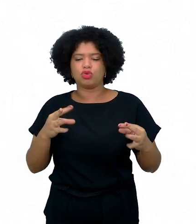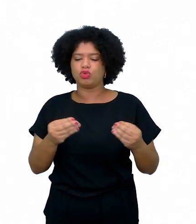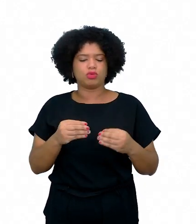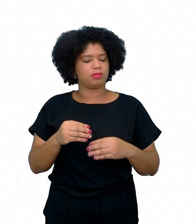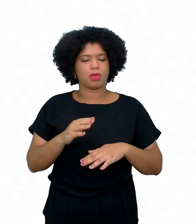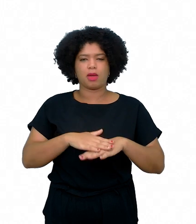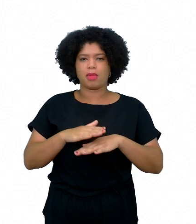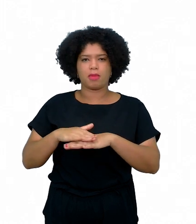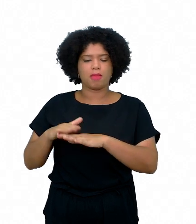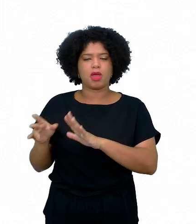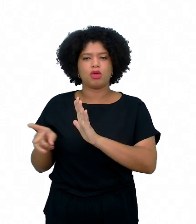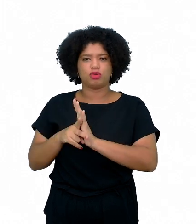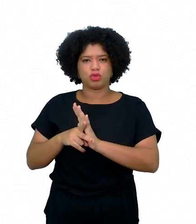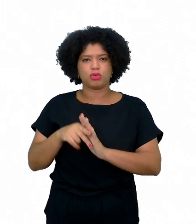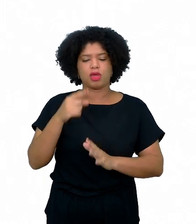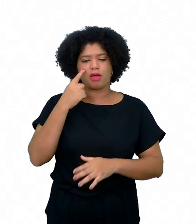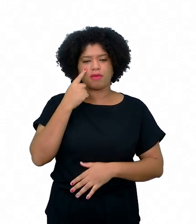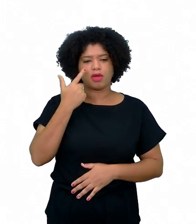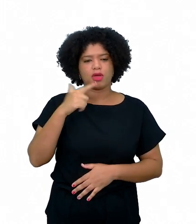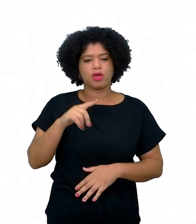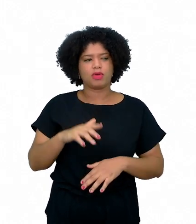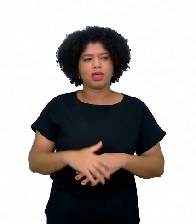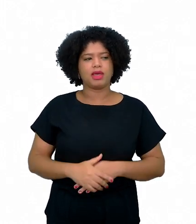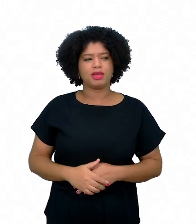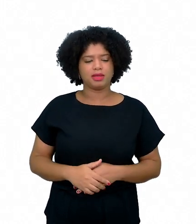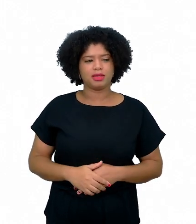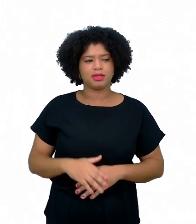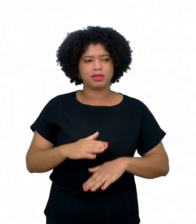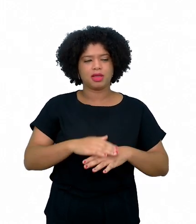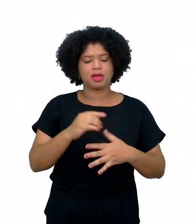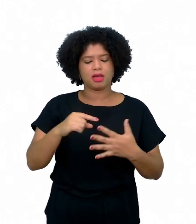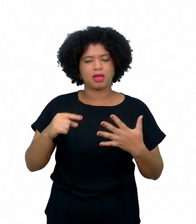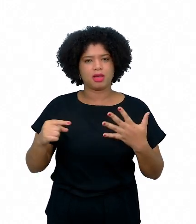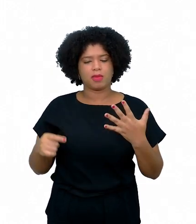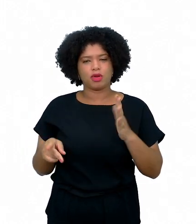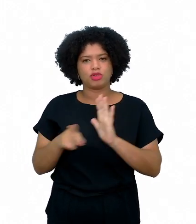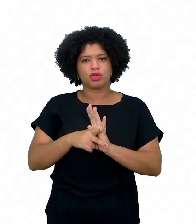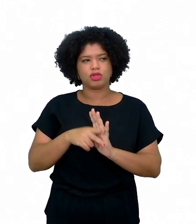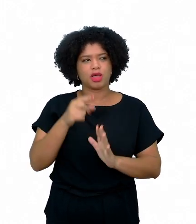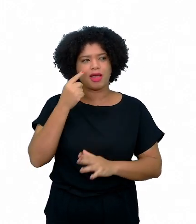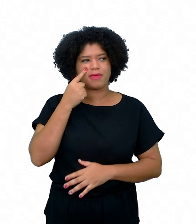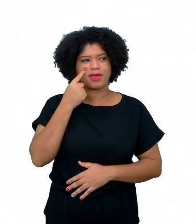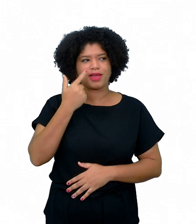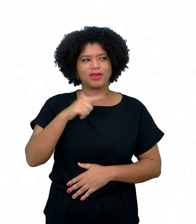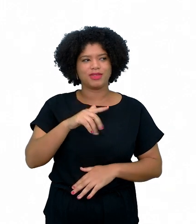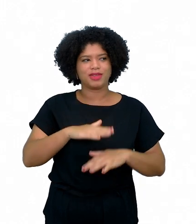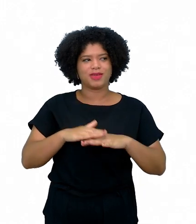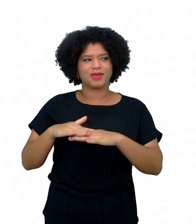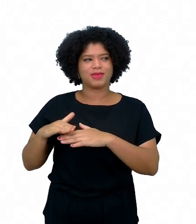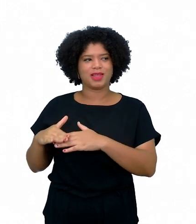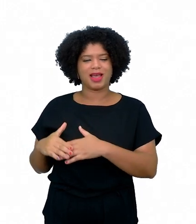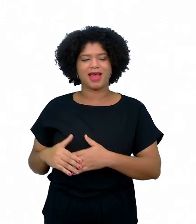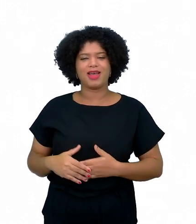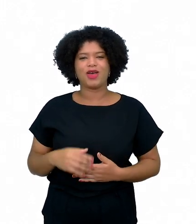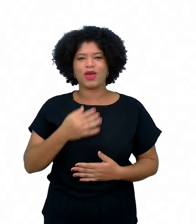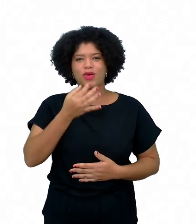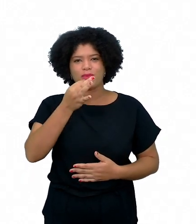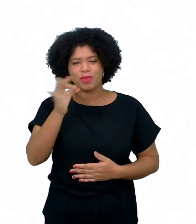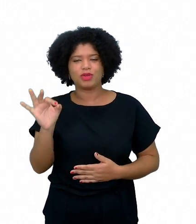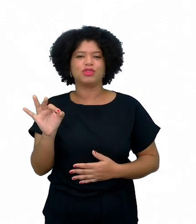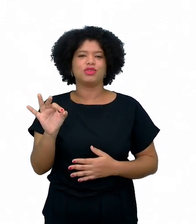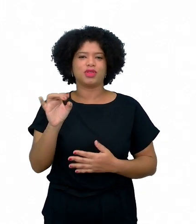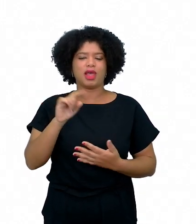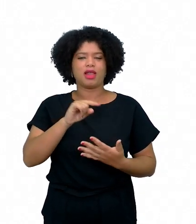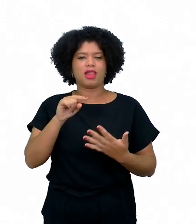aula invertida, vários de vocês aplicaram e tiveram um bom retorno, como muitos de vocês às vezes